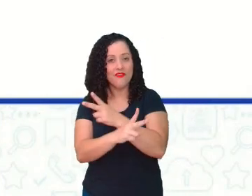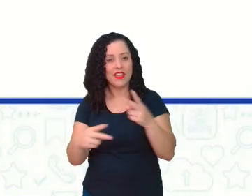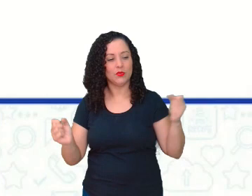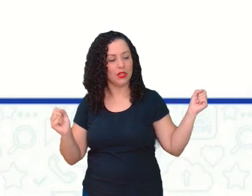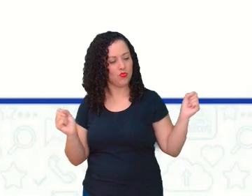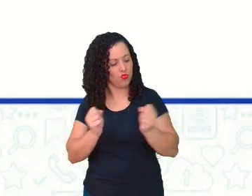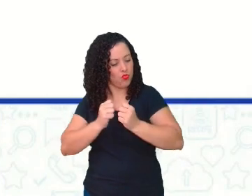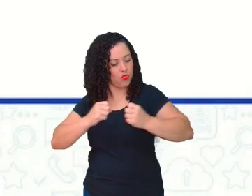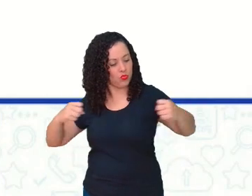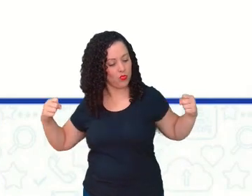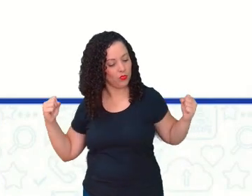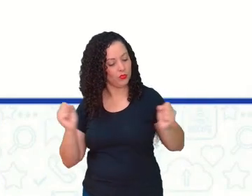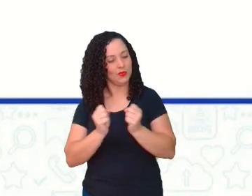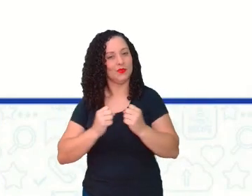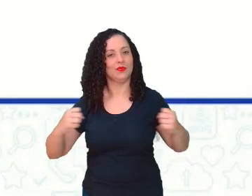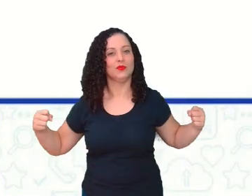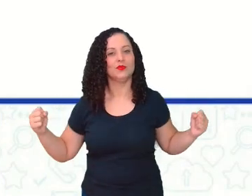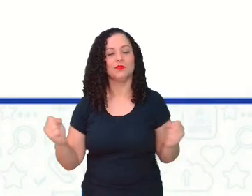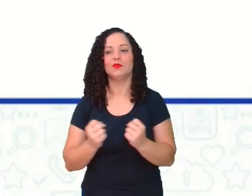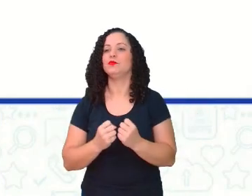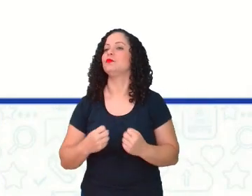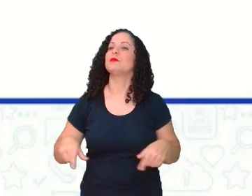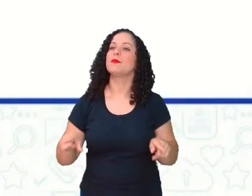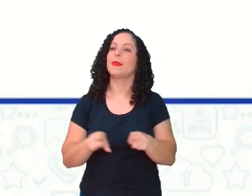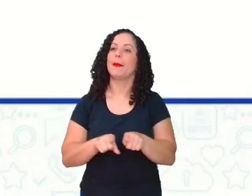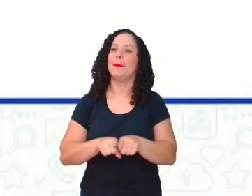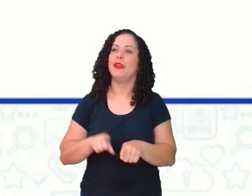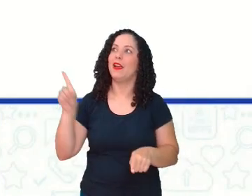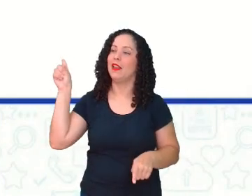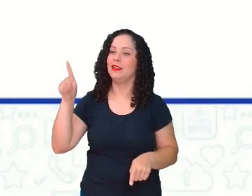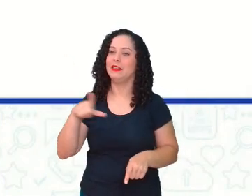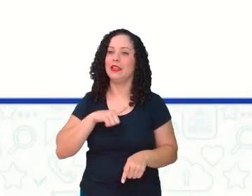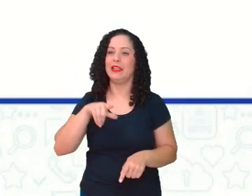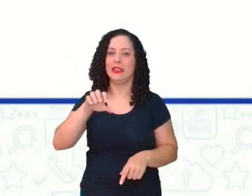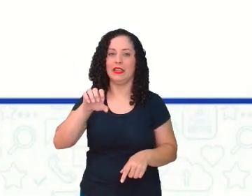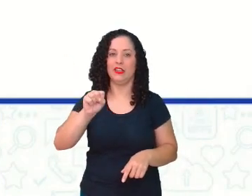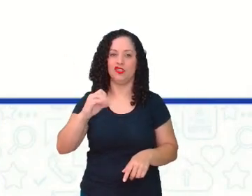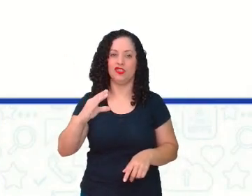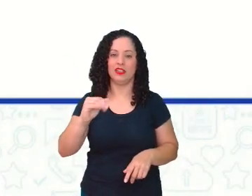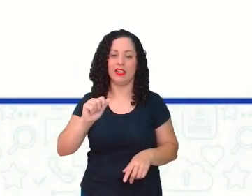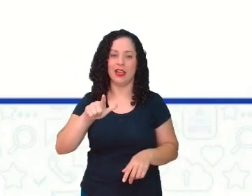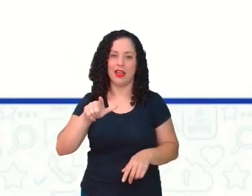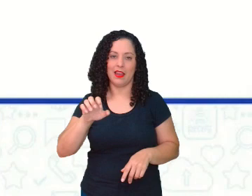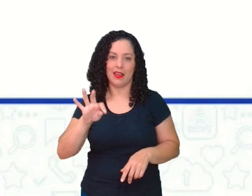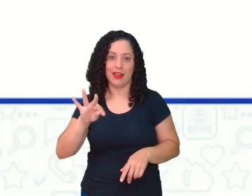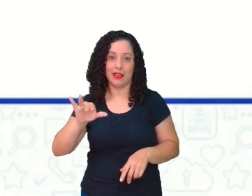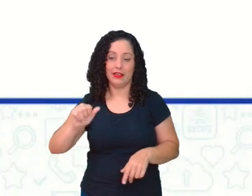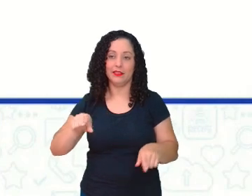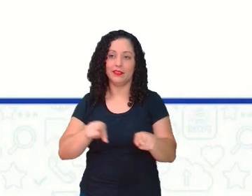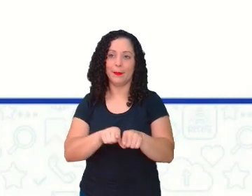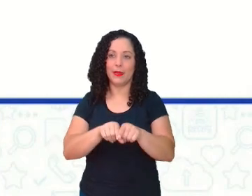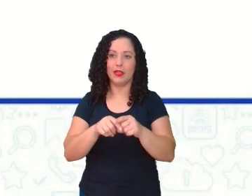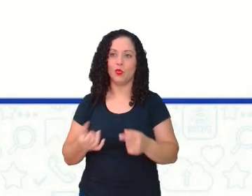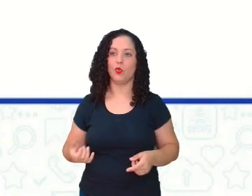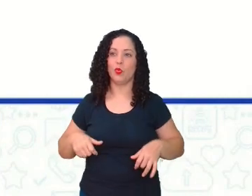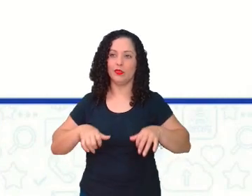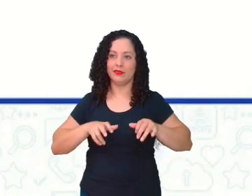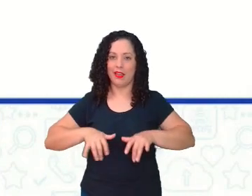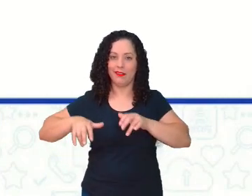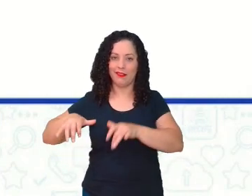saia dentro do instrumento. A escaleta, né, ali o menino tocando a escaleta, e o teclado, que no caso é um